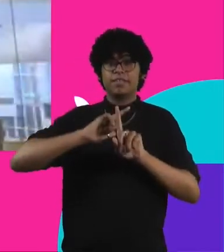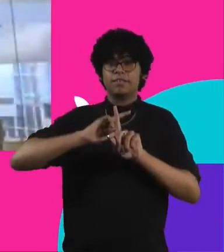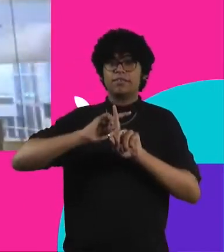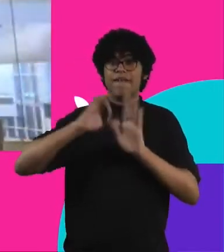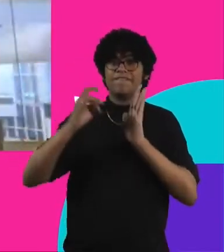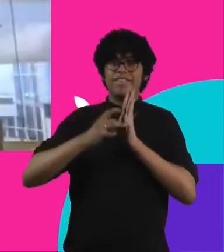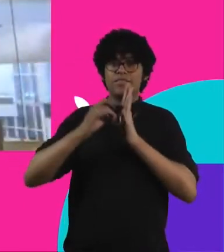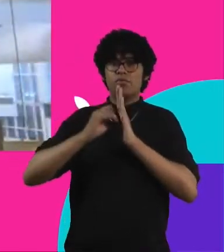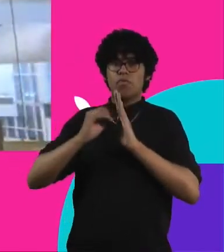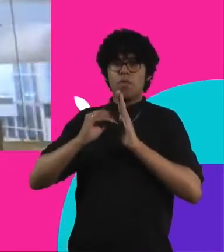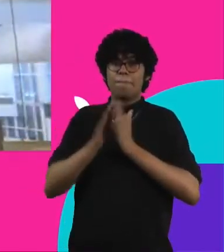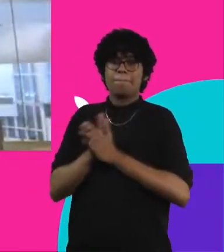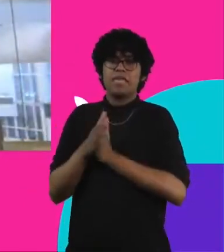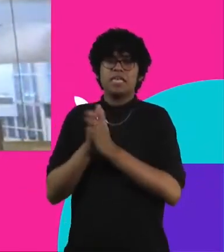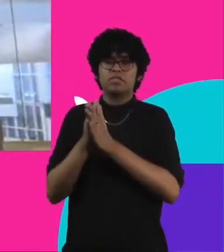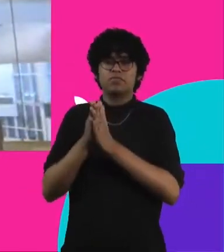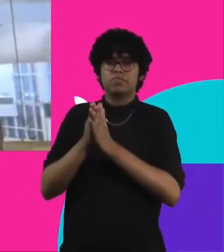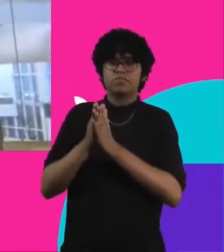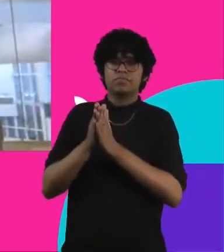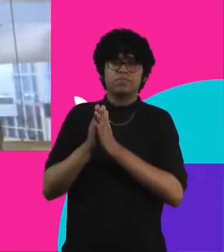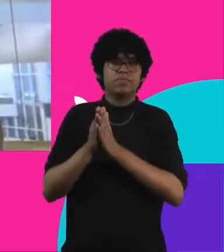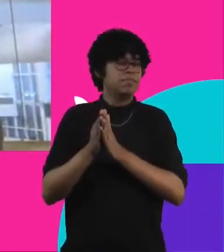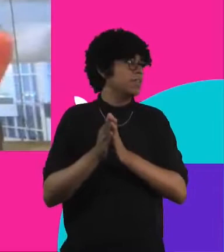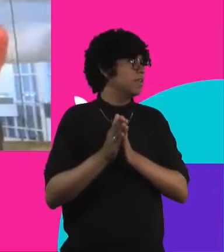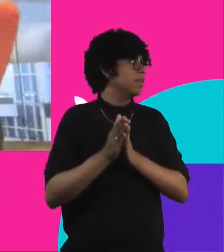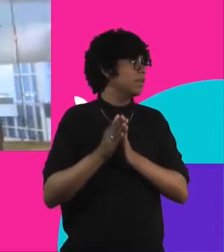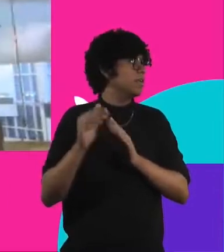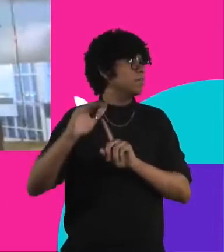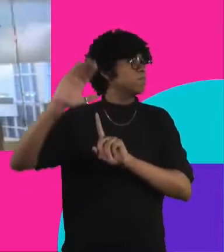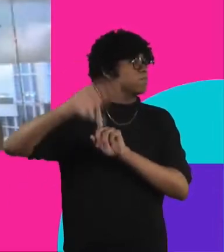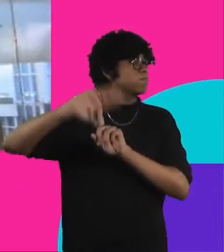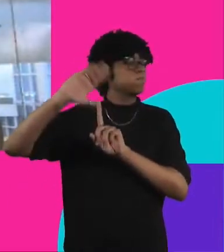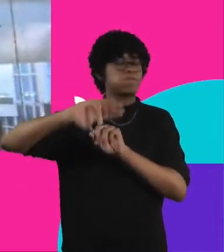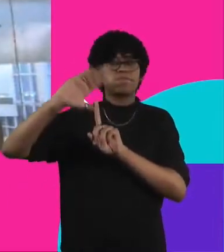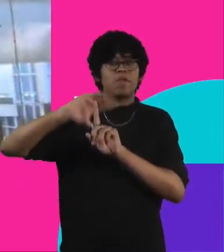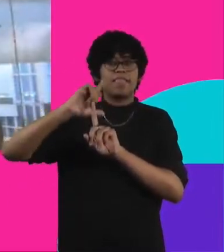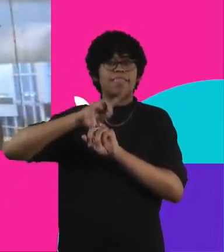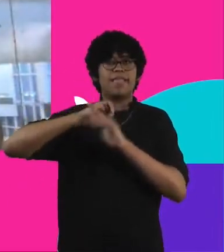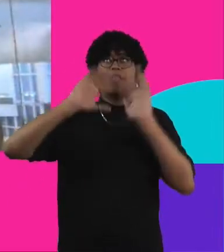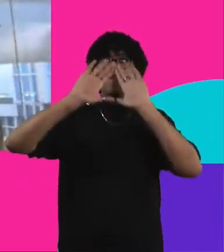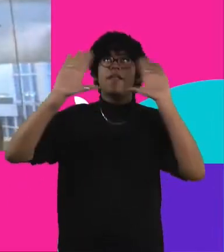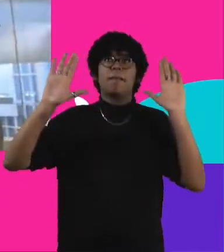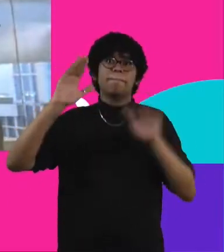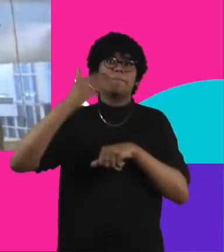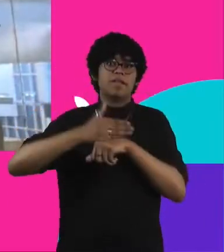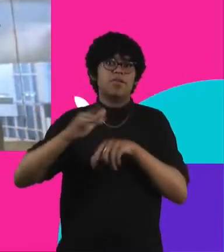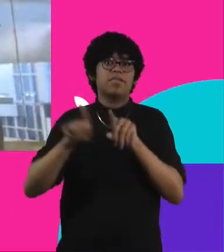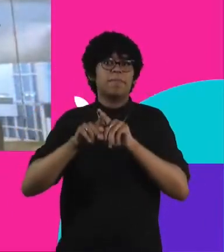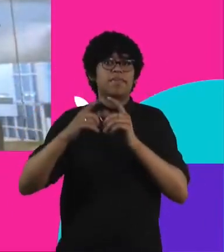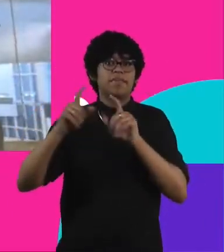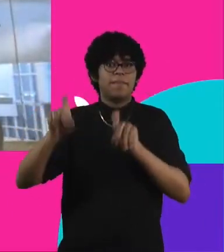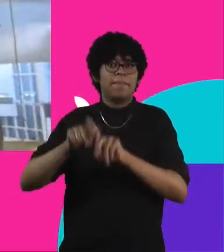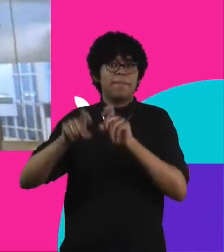grande, que é onde fica o núcleo técnico operacional do Grupo Sabin. Então, ao fundo, dá para ver um teto branco e algumas máquinas que